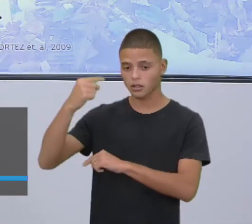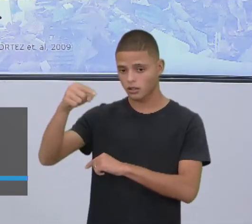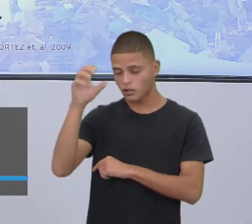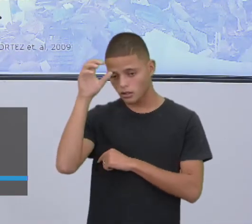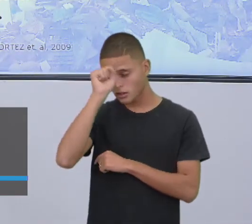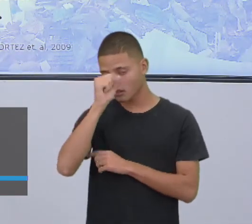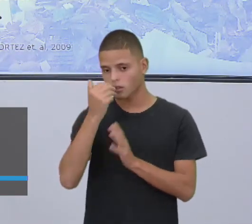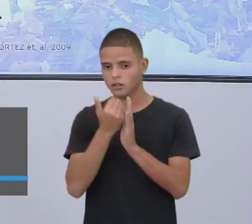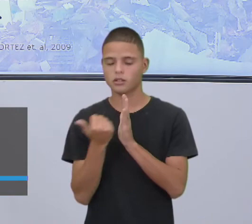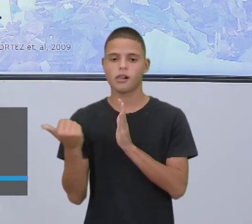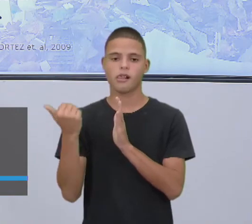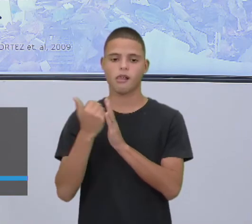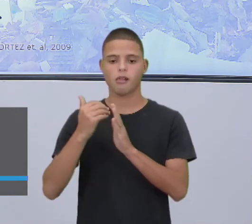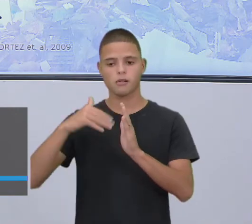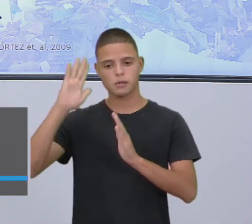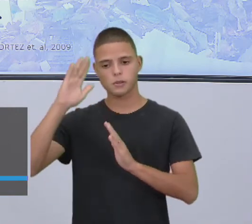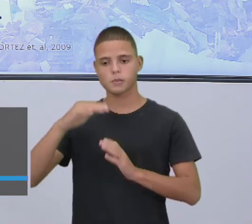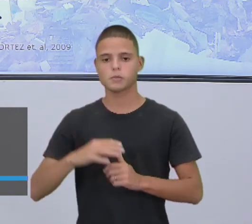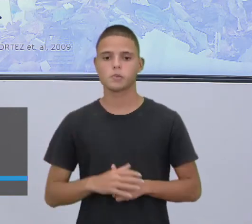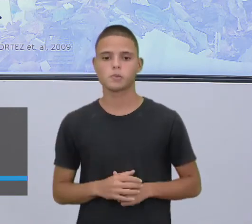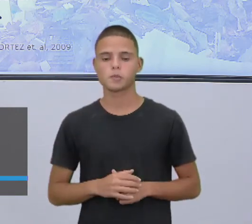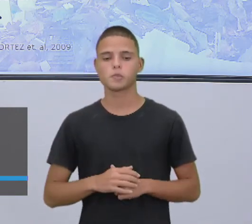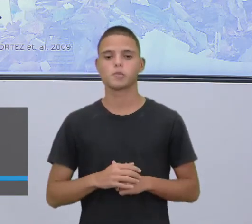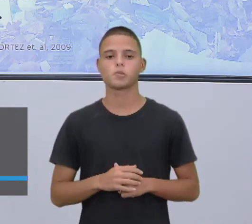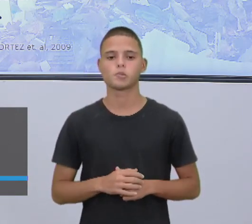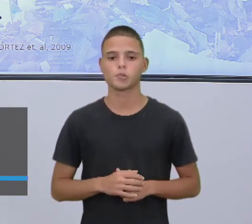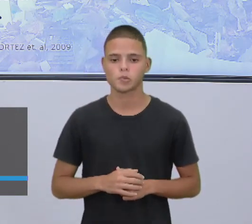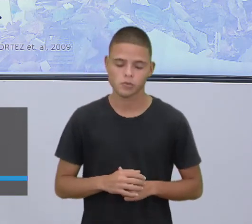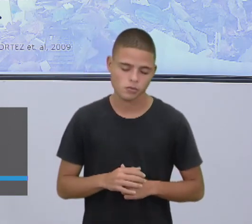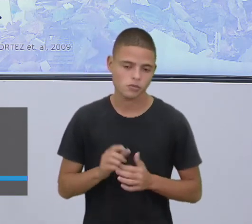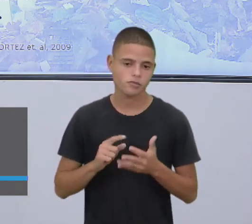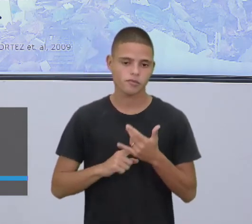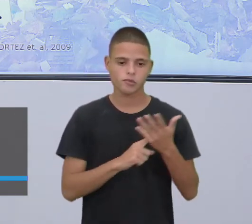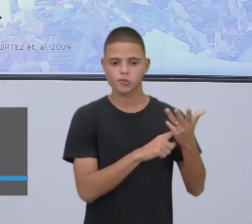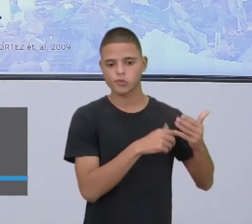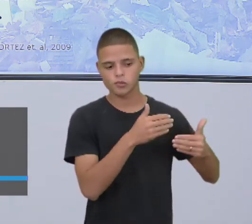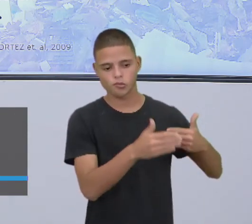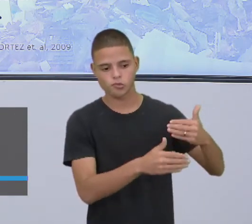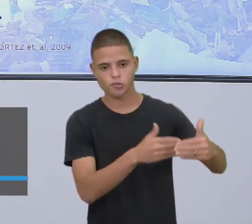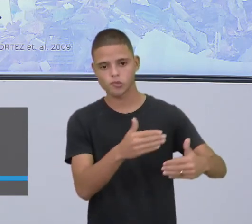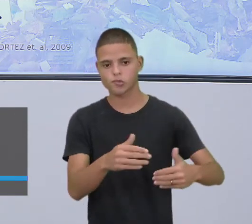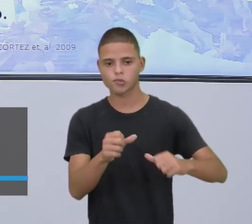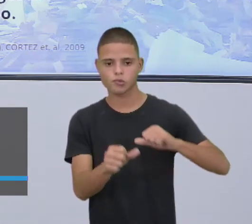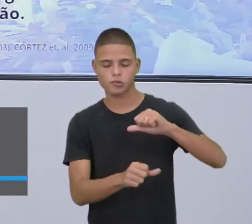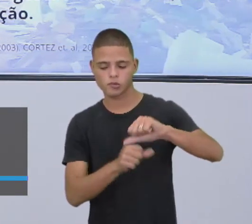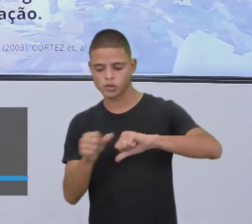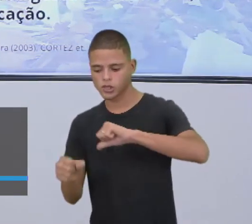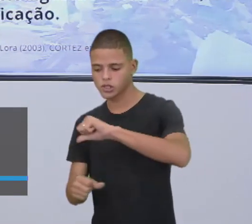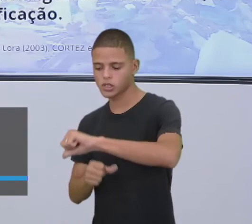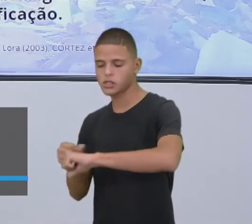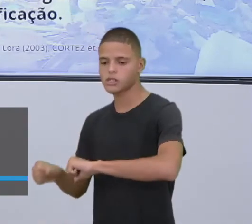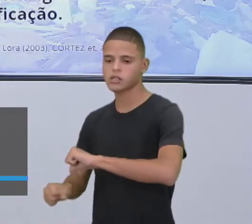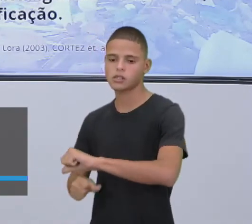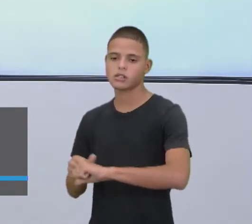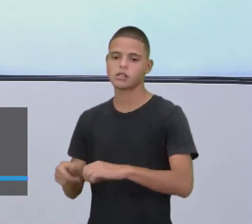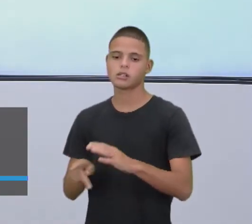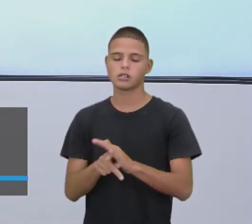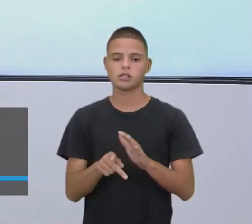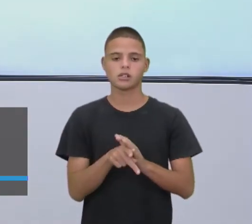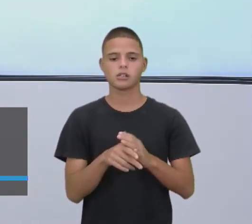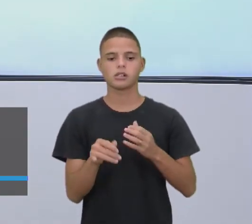pouquinho dessas tecnologias, desses processos aí de transformação de biomassa em